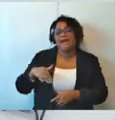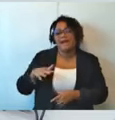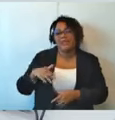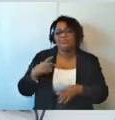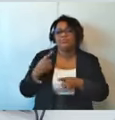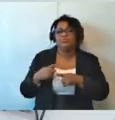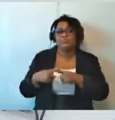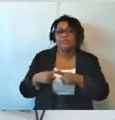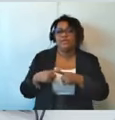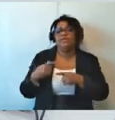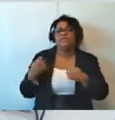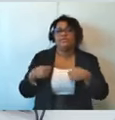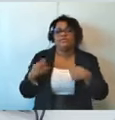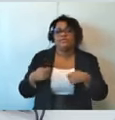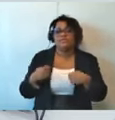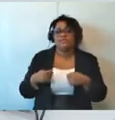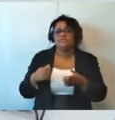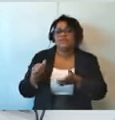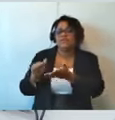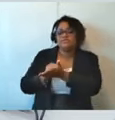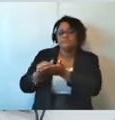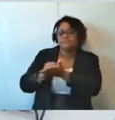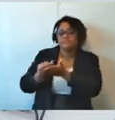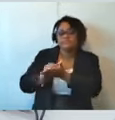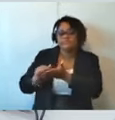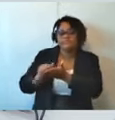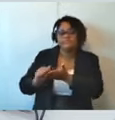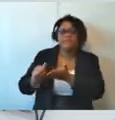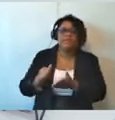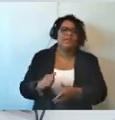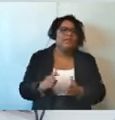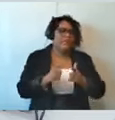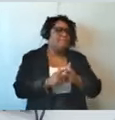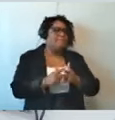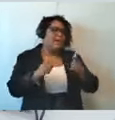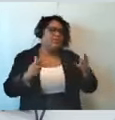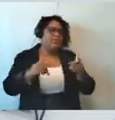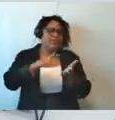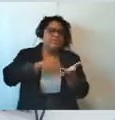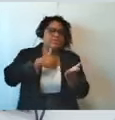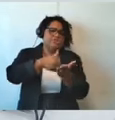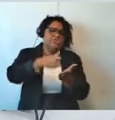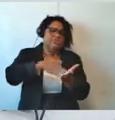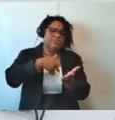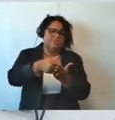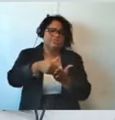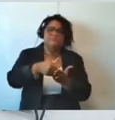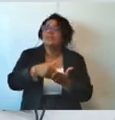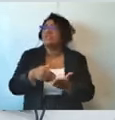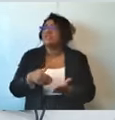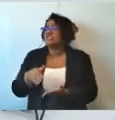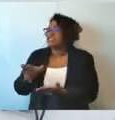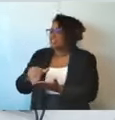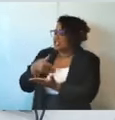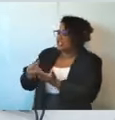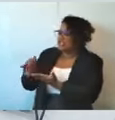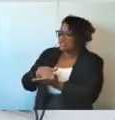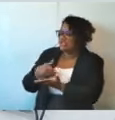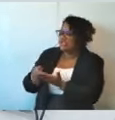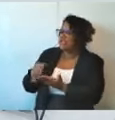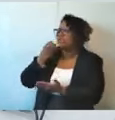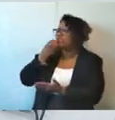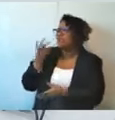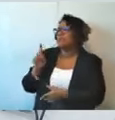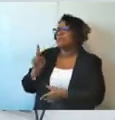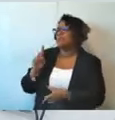né? Mas tinta não é bom, sabe, vereador? A tinta vai apagando com o tempo e